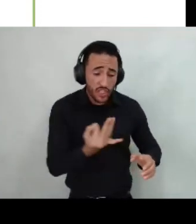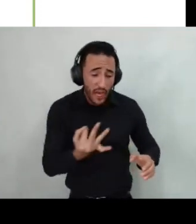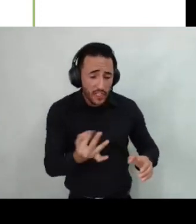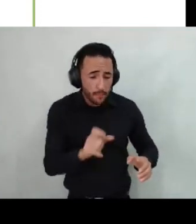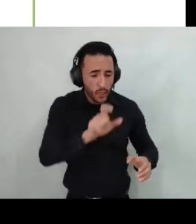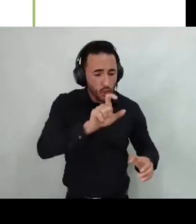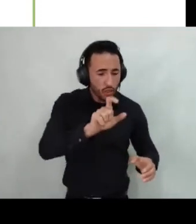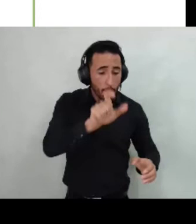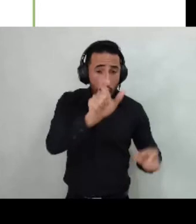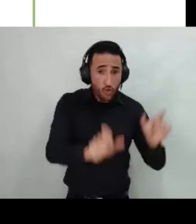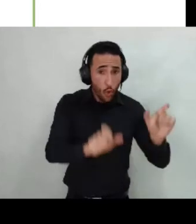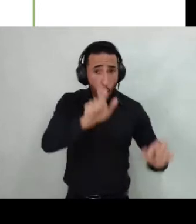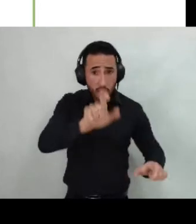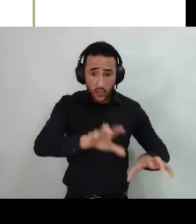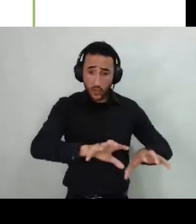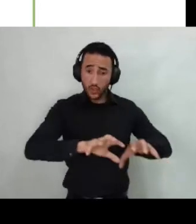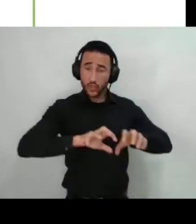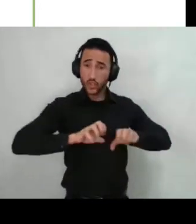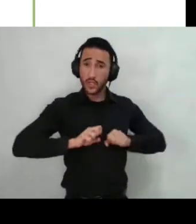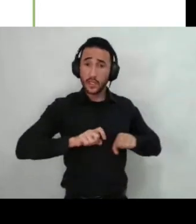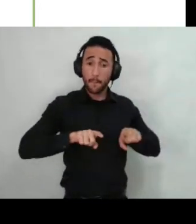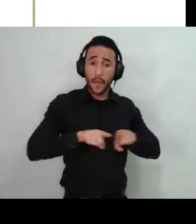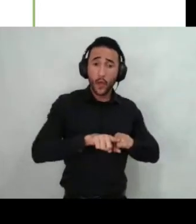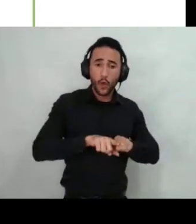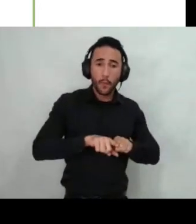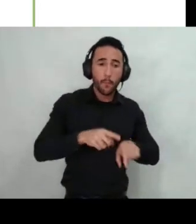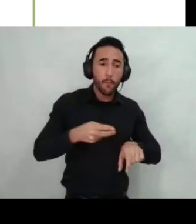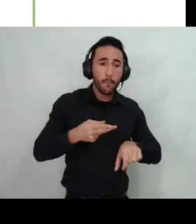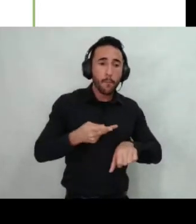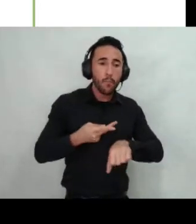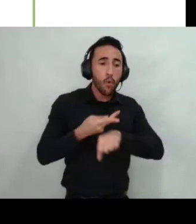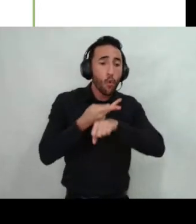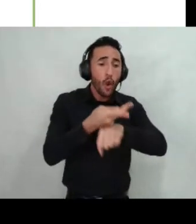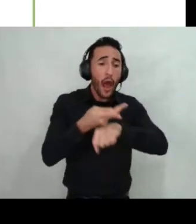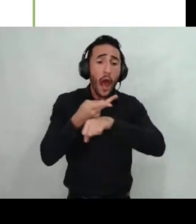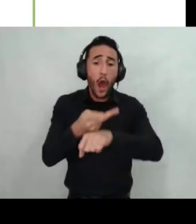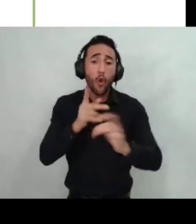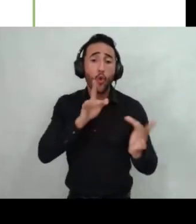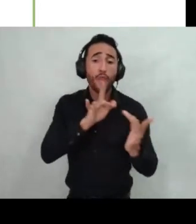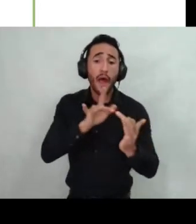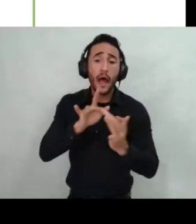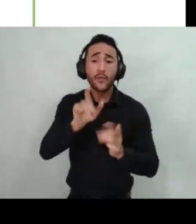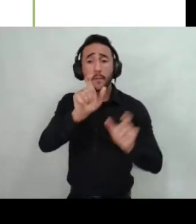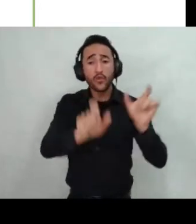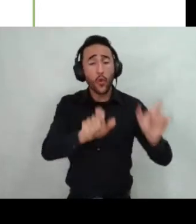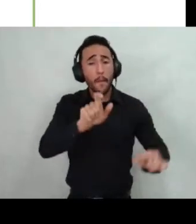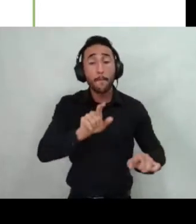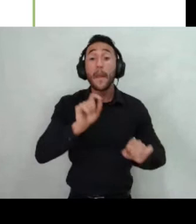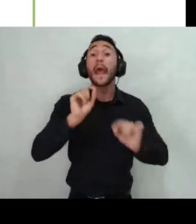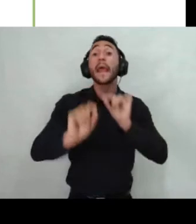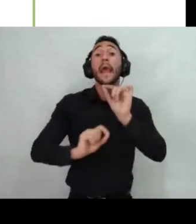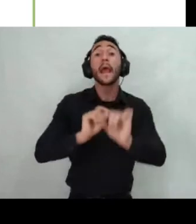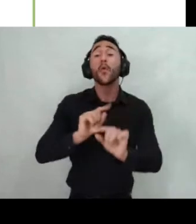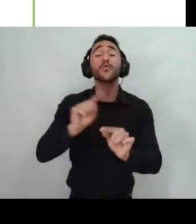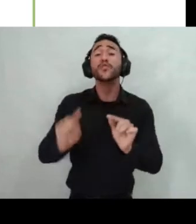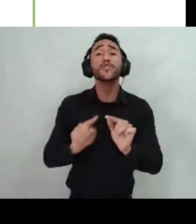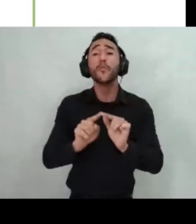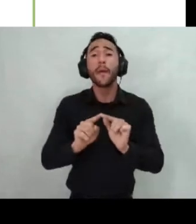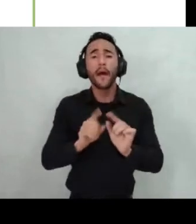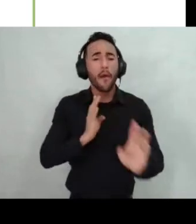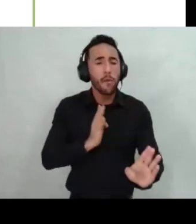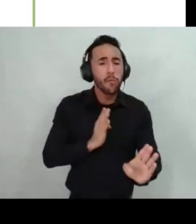na busca dos seus contatos, que tem por objetivo confirmar o diagnóstico, determinar características